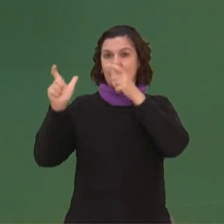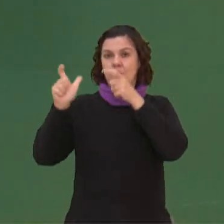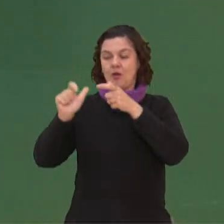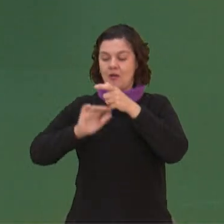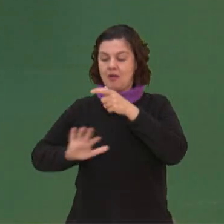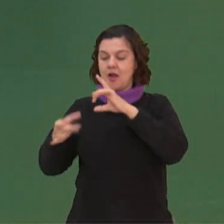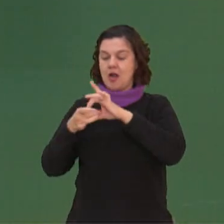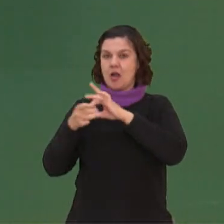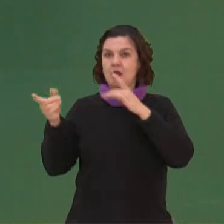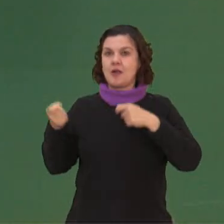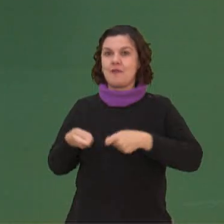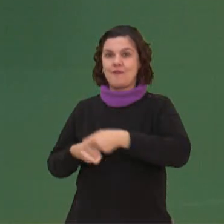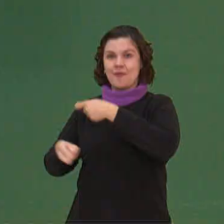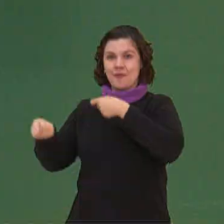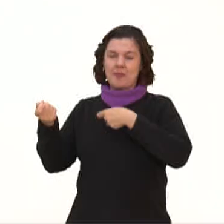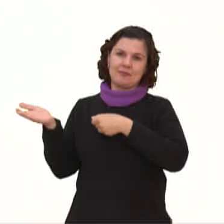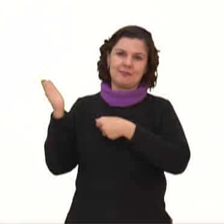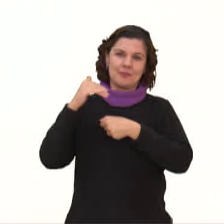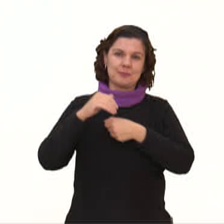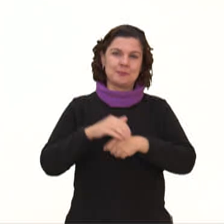Livre Comércio. Vamos lá.